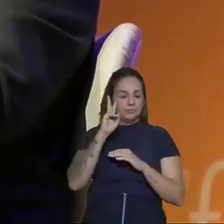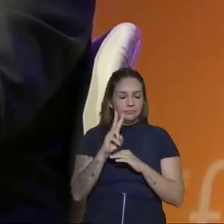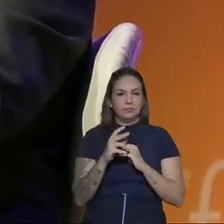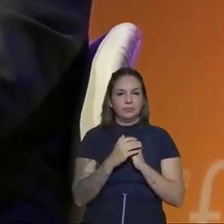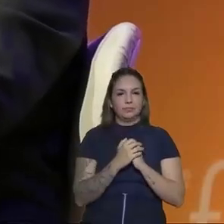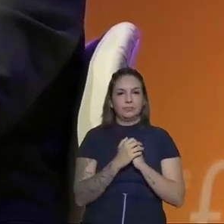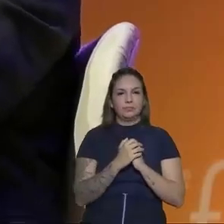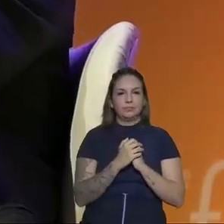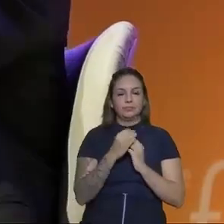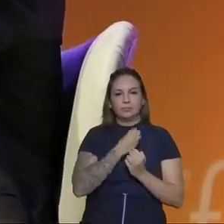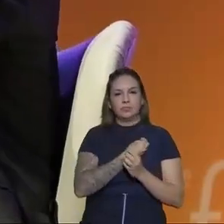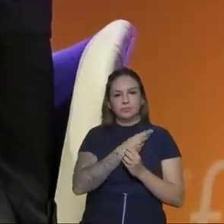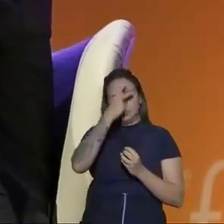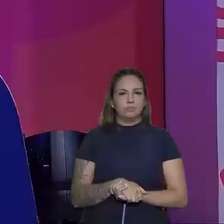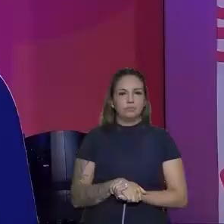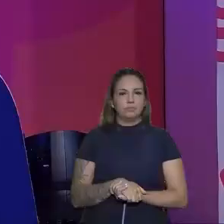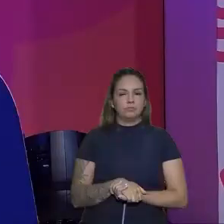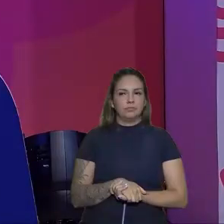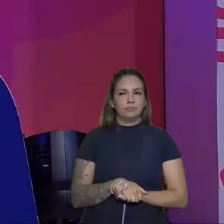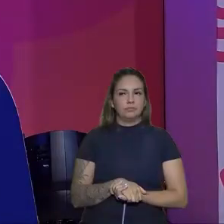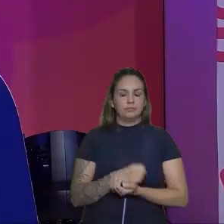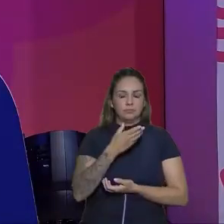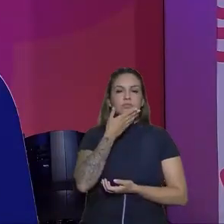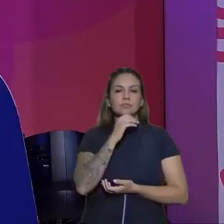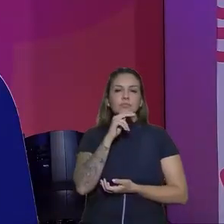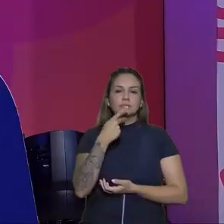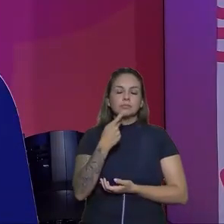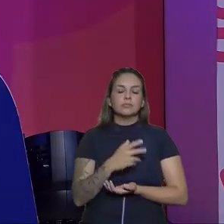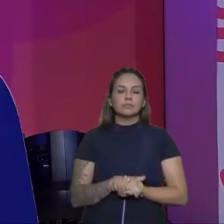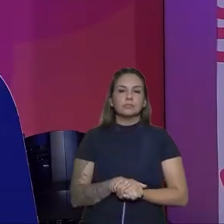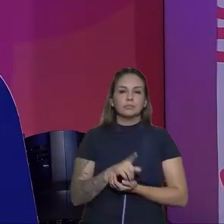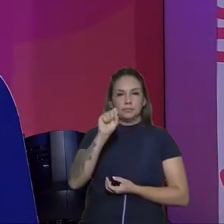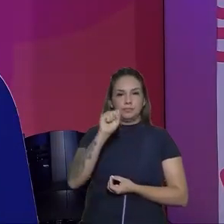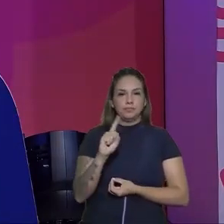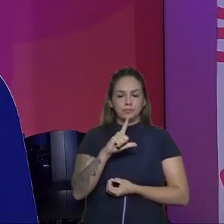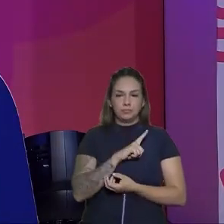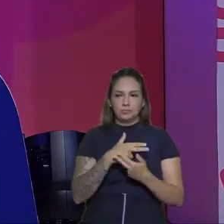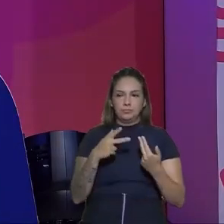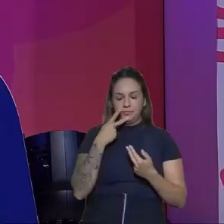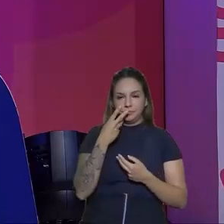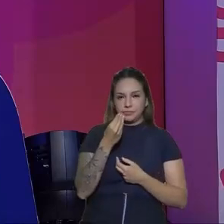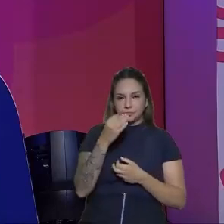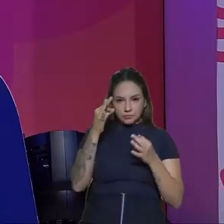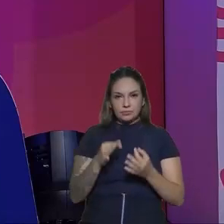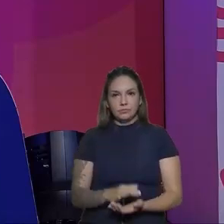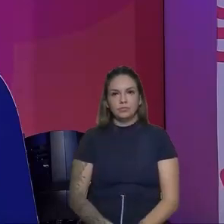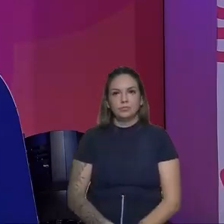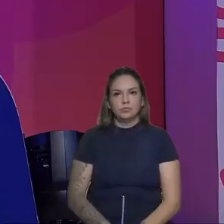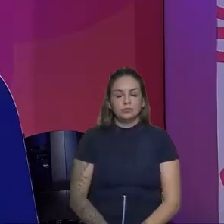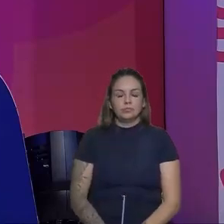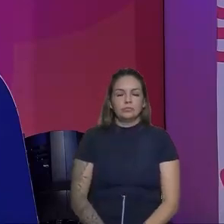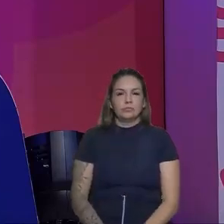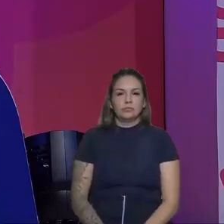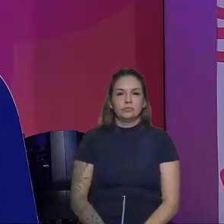isso, né? Eu convivi com pessoas, eu vou deixar de falar como meus pais falavam, mas lá no Sul não, tem essa coisa de falar muito correto, né? E